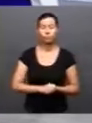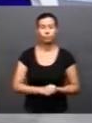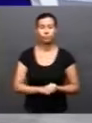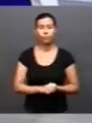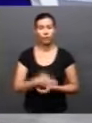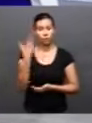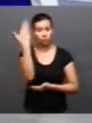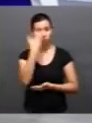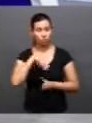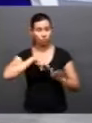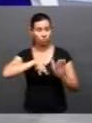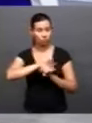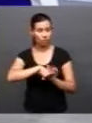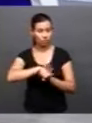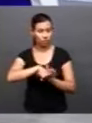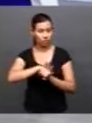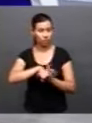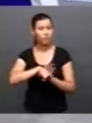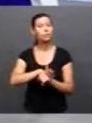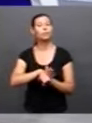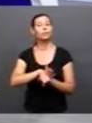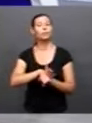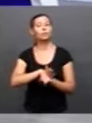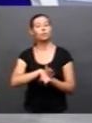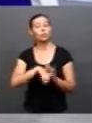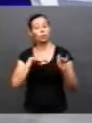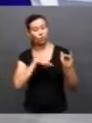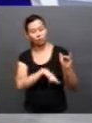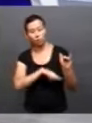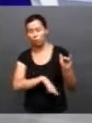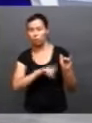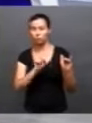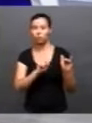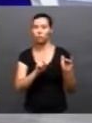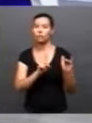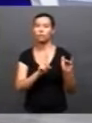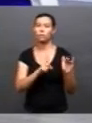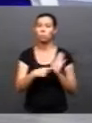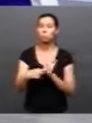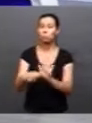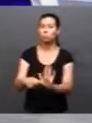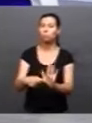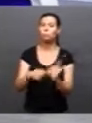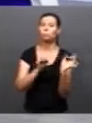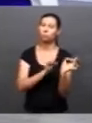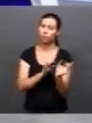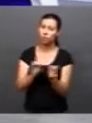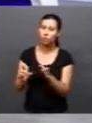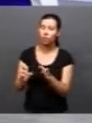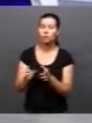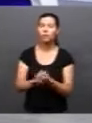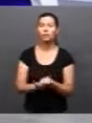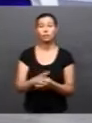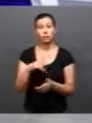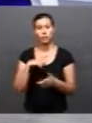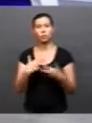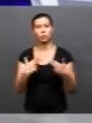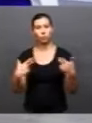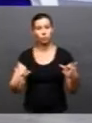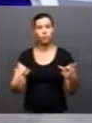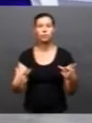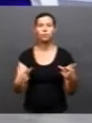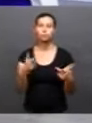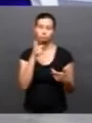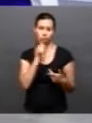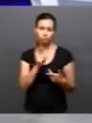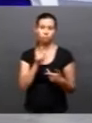as pesquisas estão saindo da gaveta, estão indo para o mercado como produtos de sucesso. Como é que você vê isso,